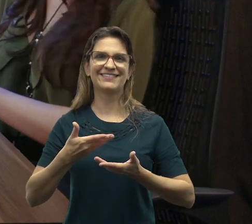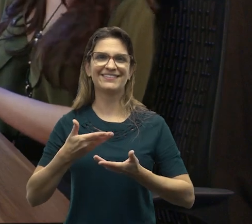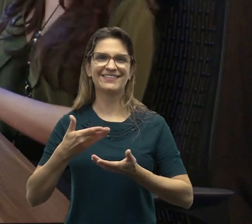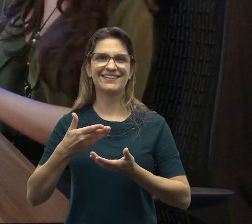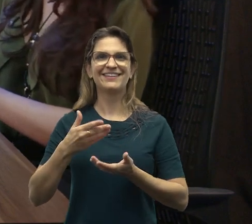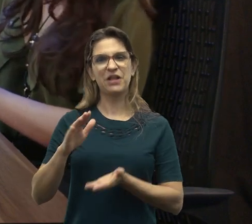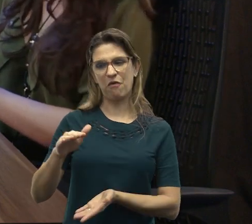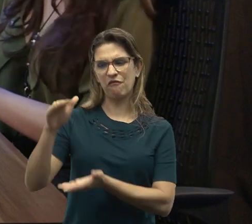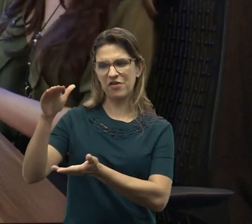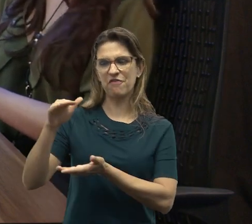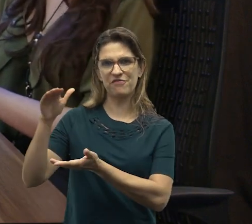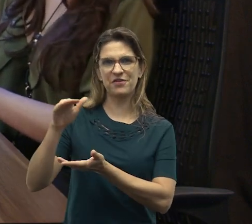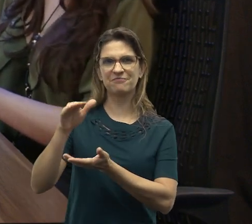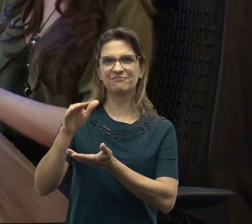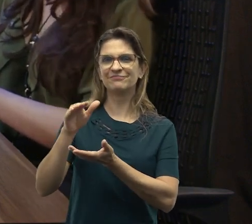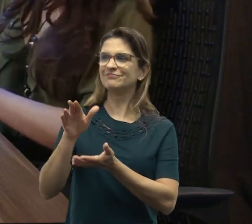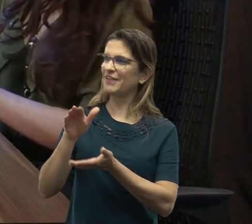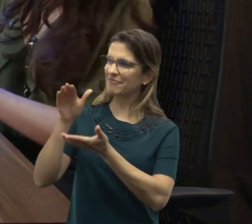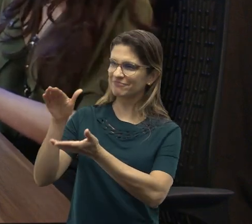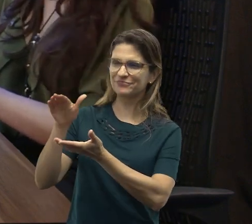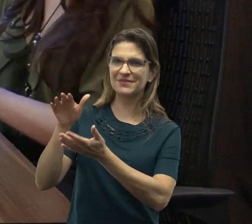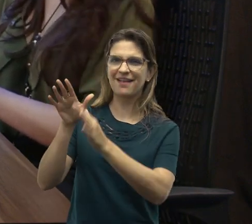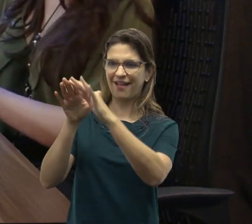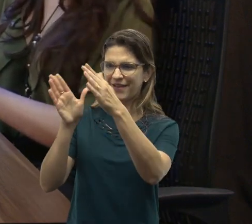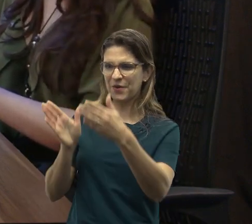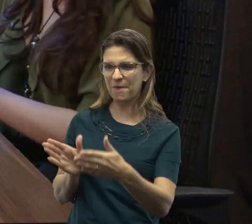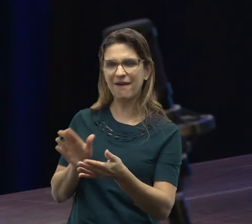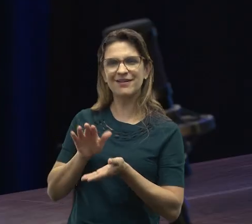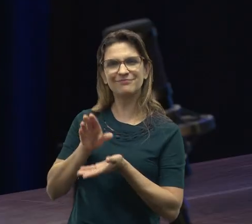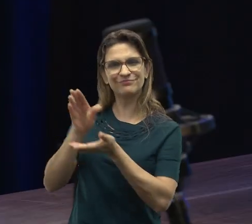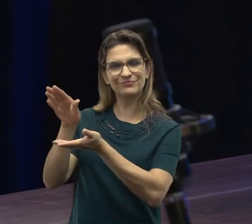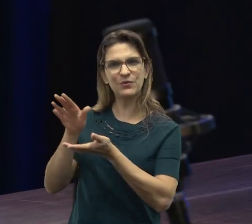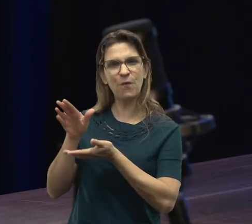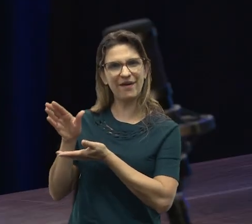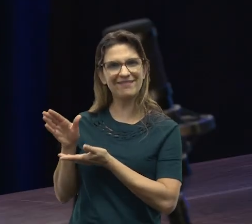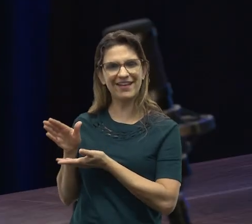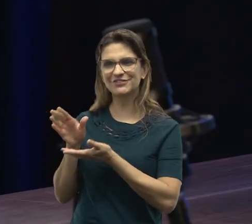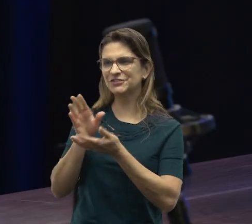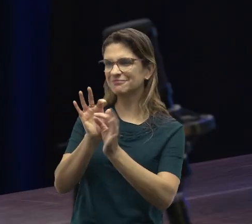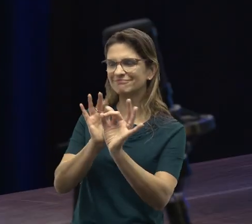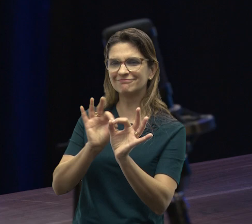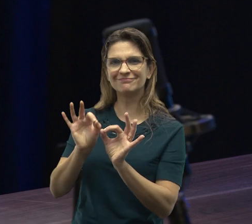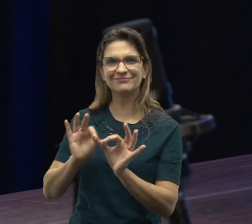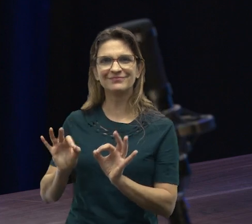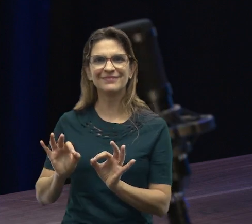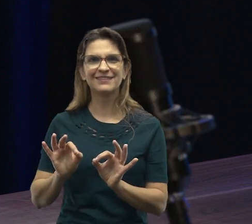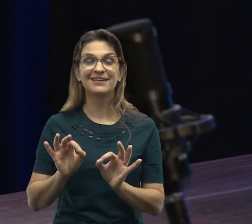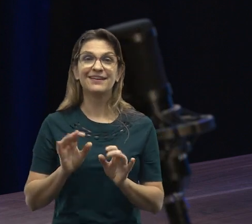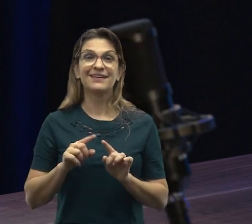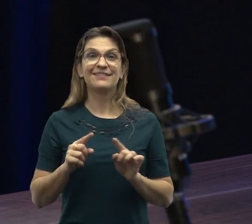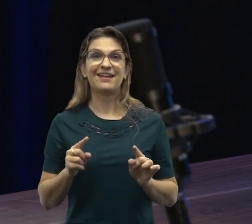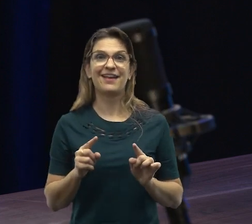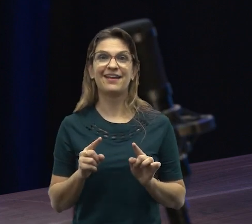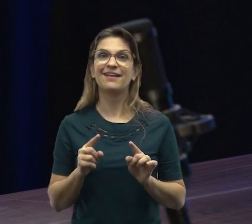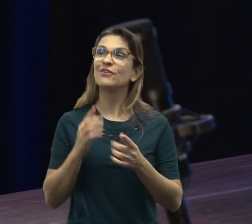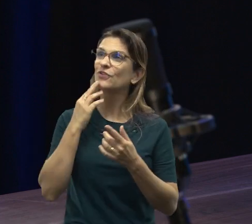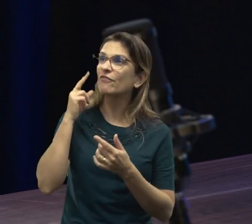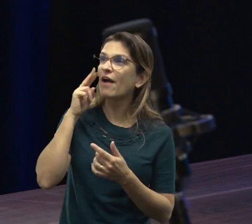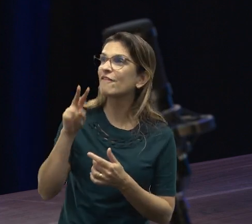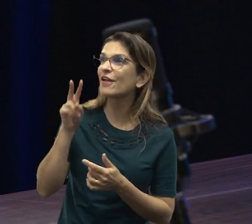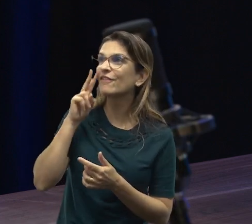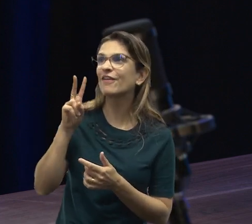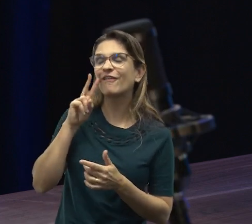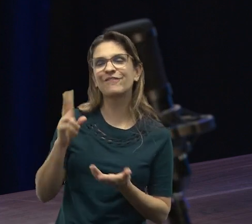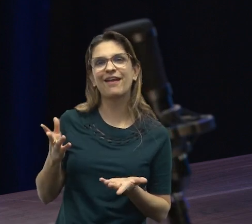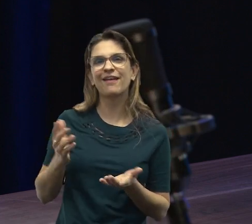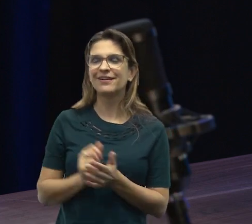vinho especial guardado para ocasiões especiais, mas ao mesmo tempo você não pode guardar um vinho e não tomá-lo, né? Não tomá-lo, mas